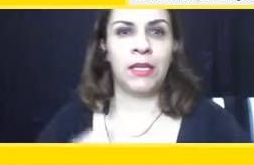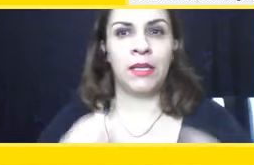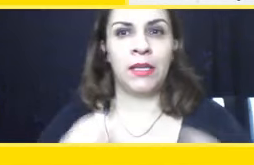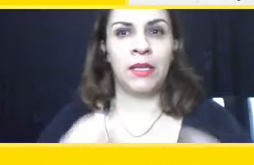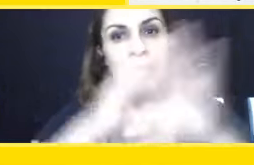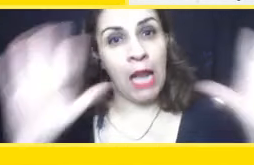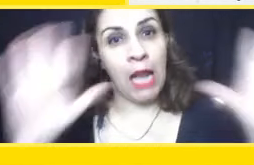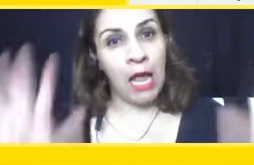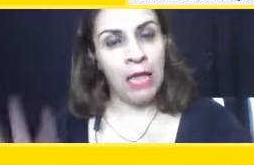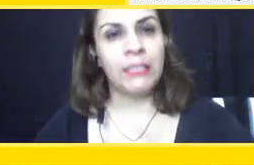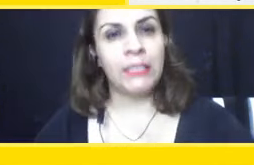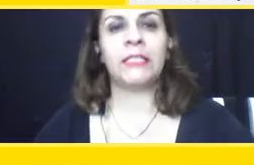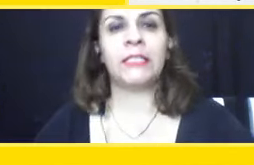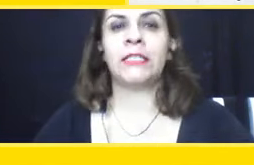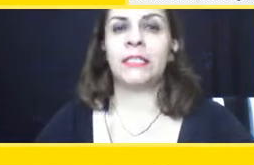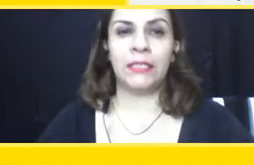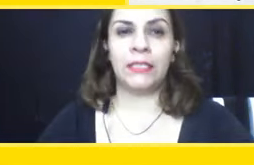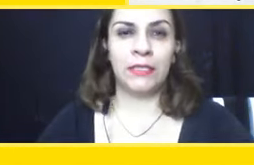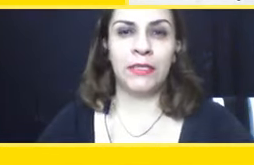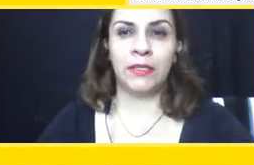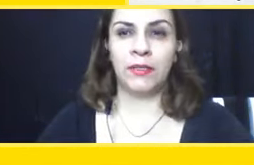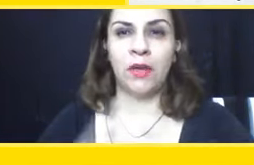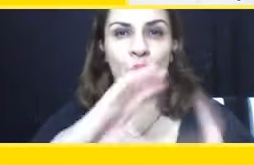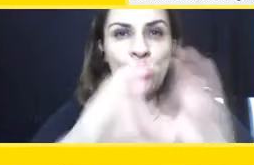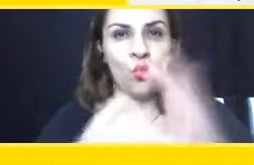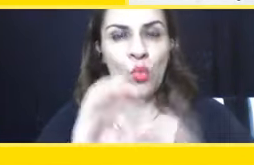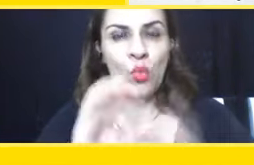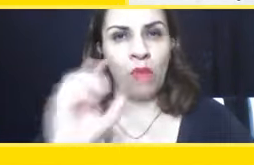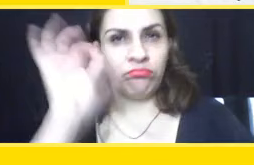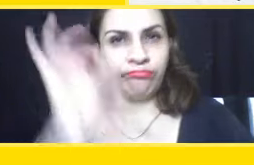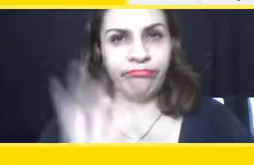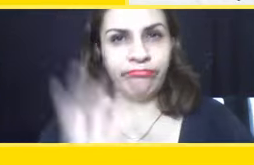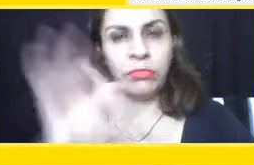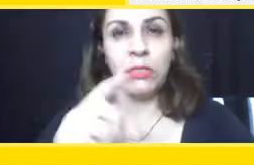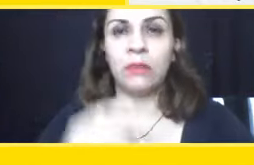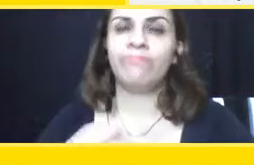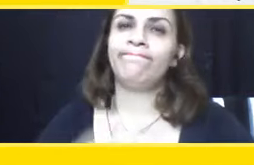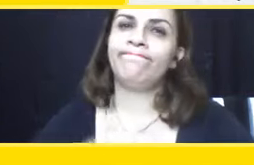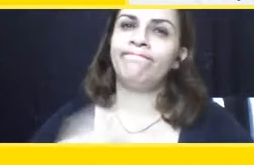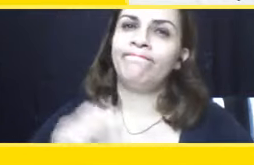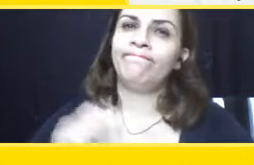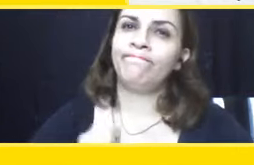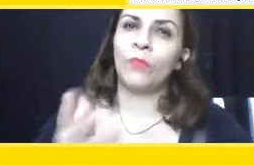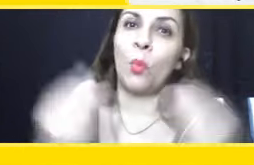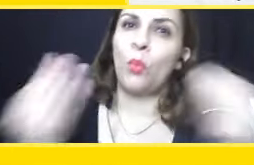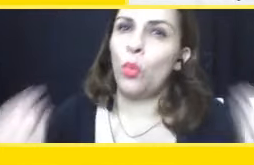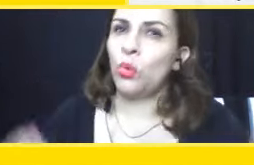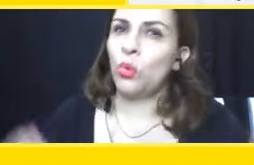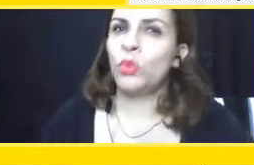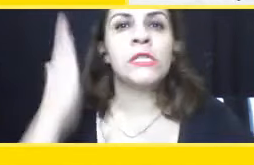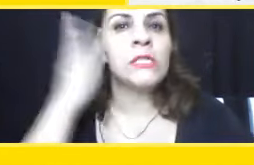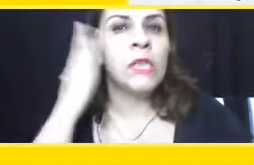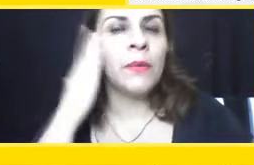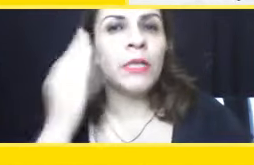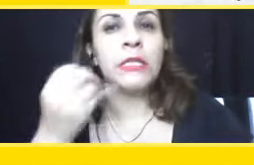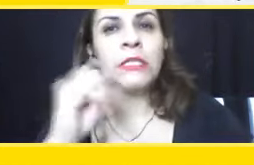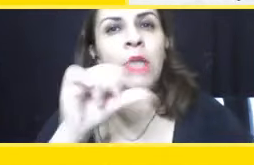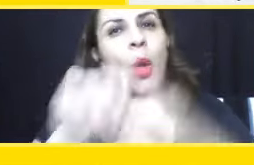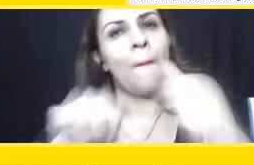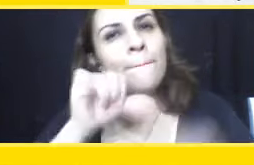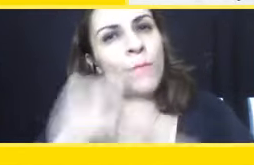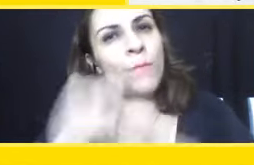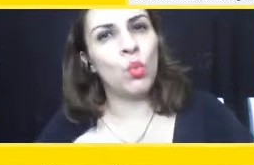esclarecer sobre esse tema da reforma, dizer, deputado, que a maioria queria saber mesmo é se muda, né,